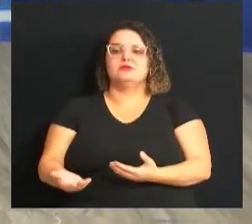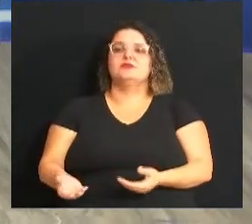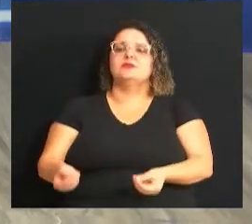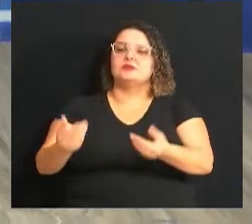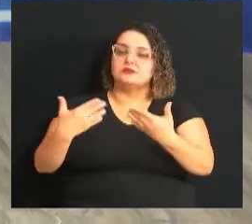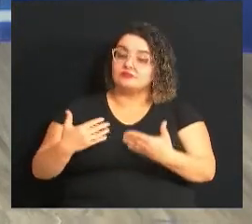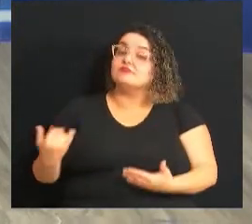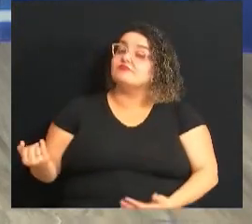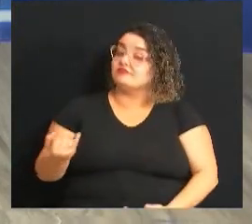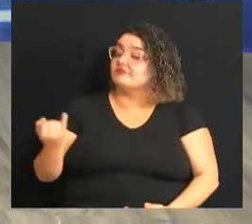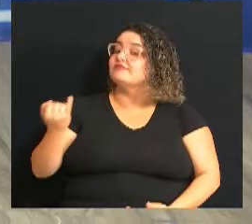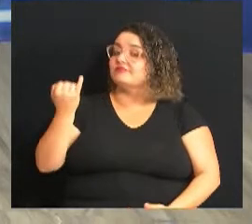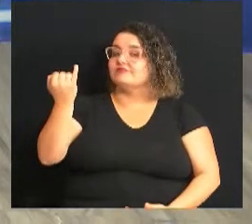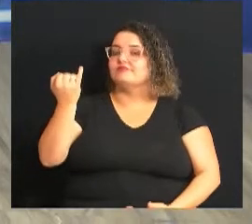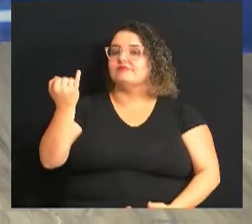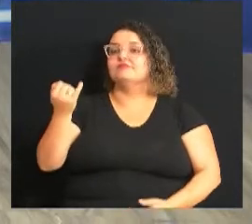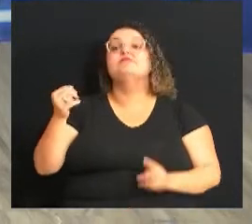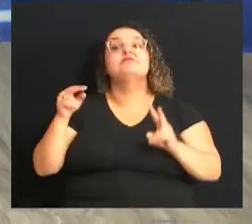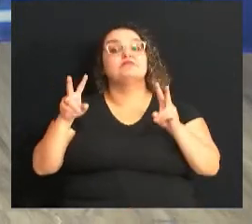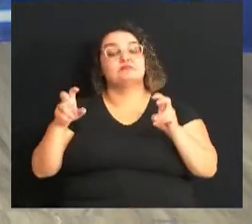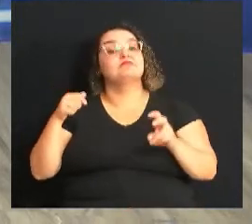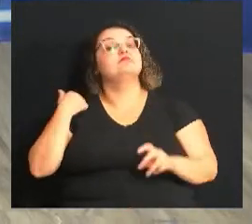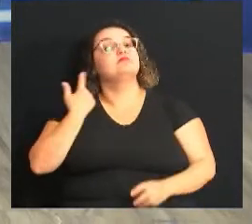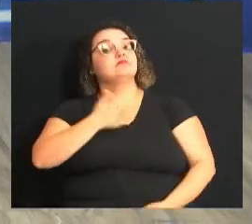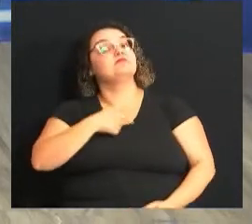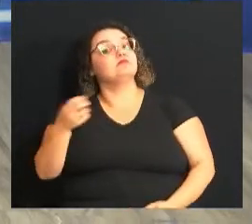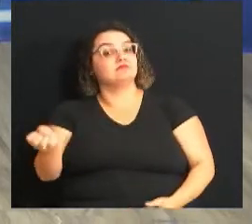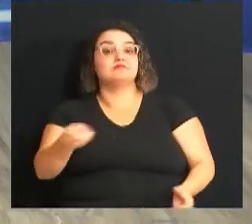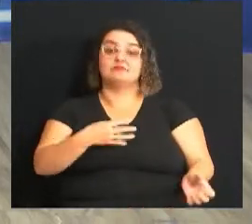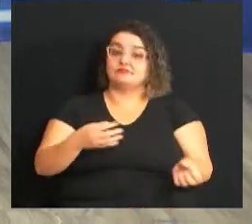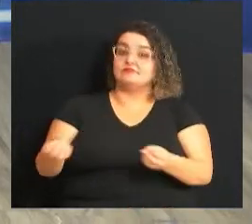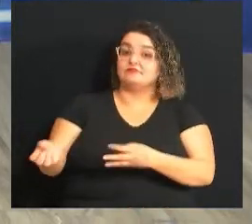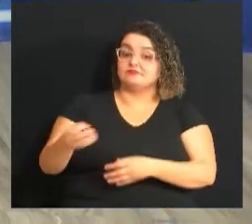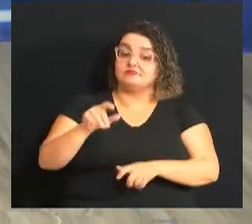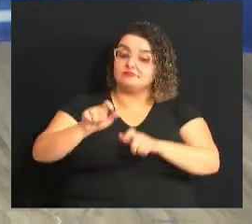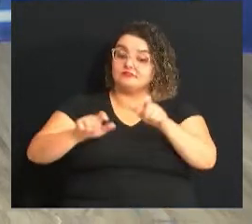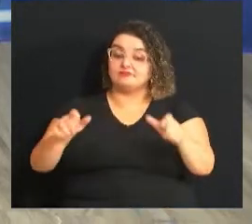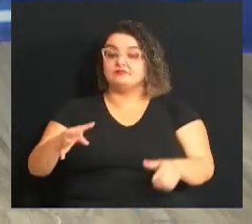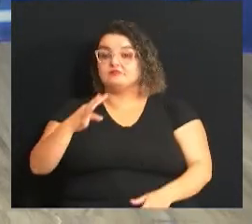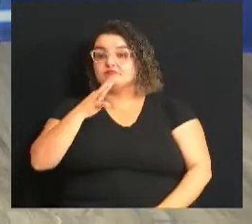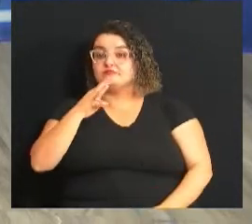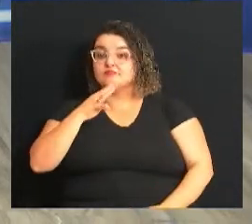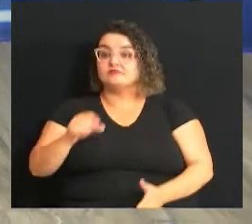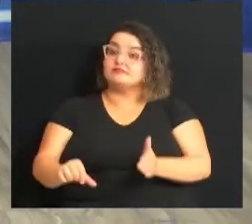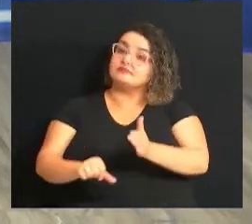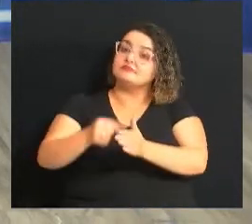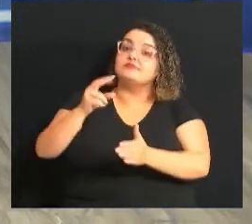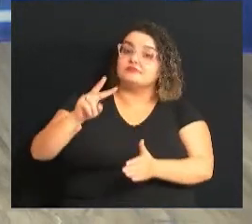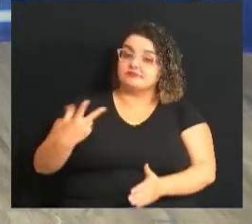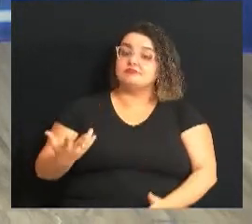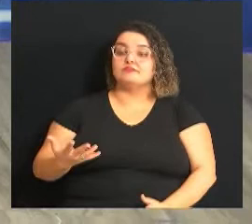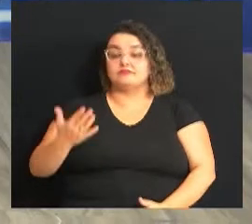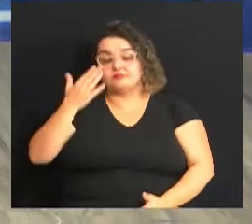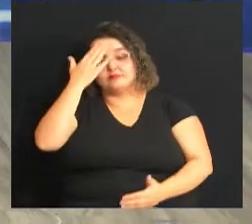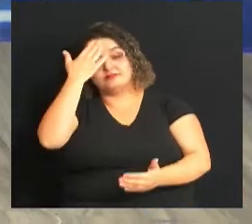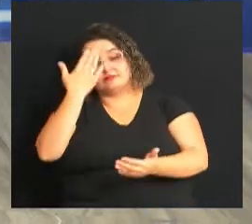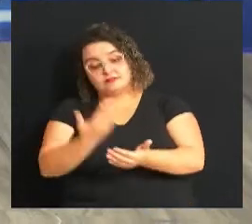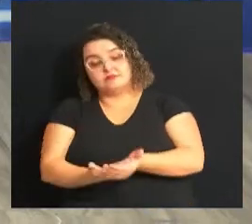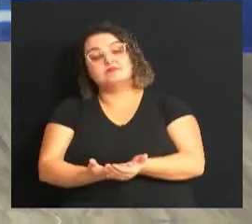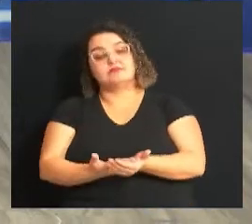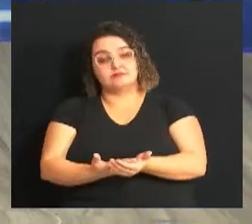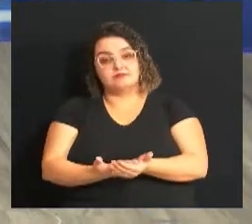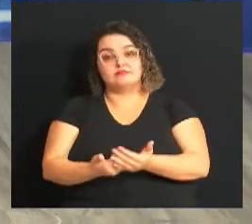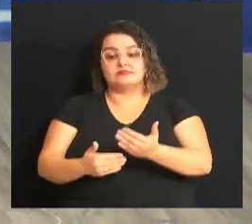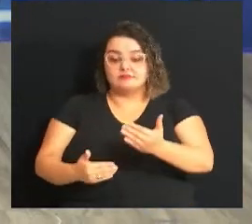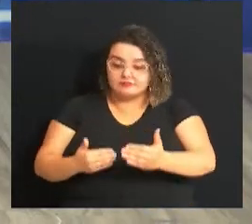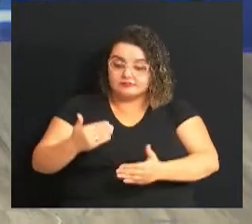grande valia com este tema, que para a gente é novo ainda, muitas pessoas conhecendo pela primeira vez, mas eu acredito que a gente vai avançar